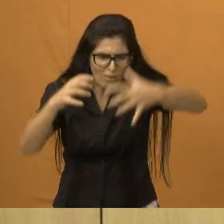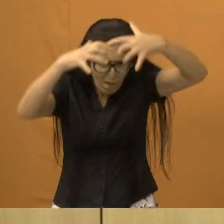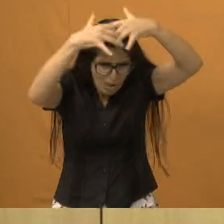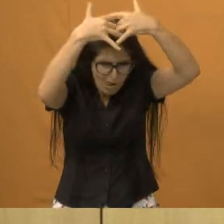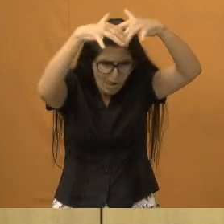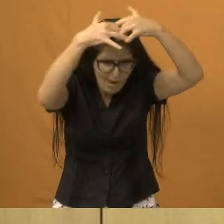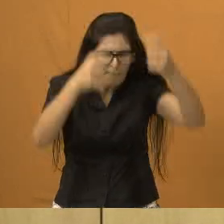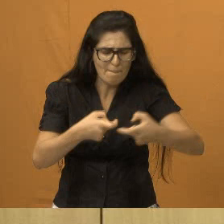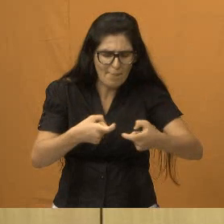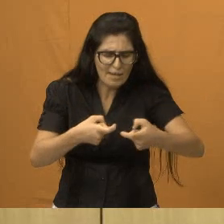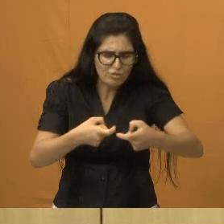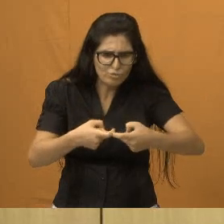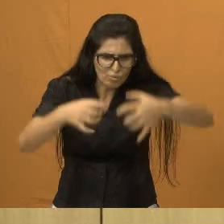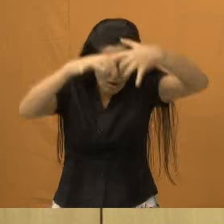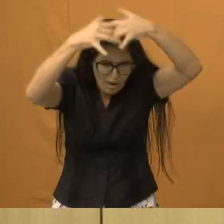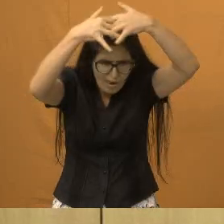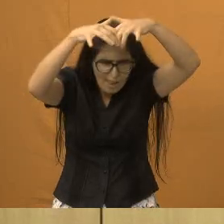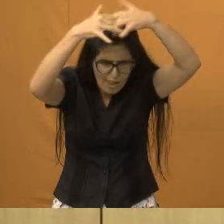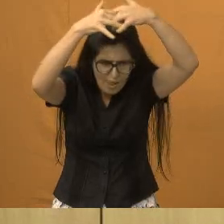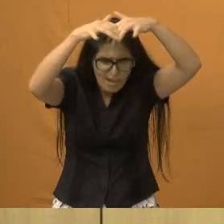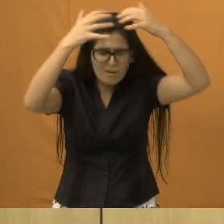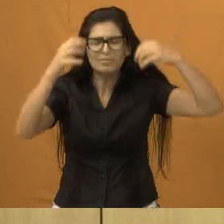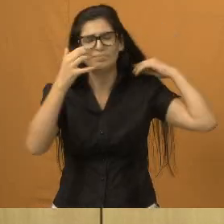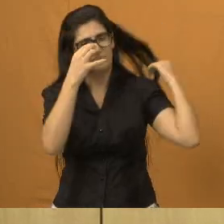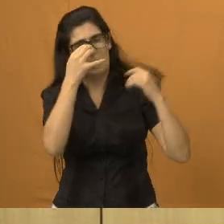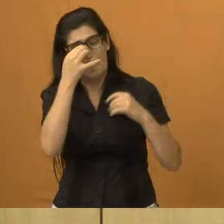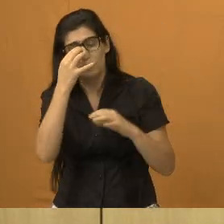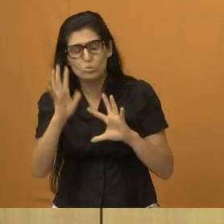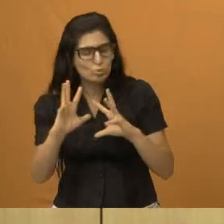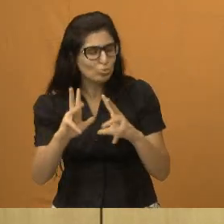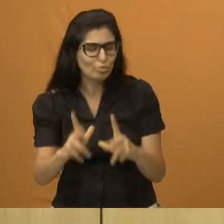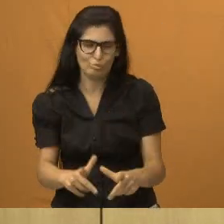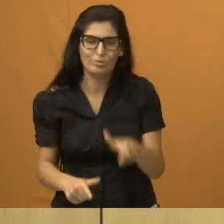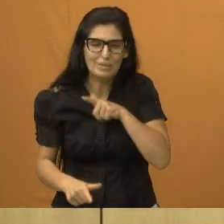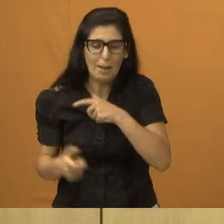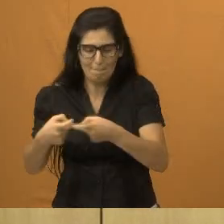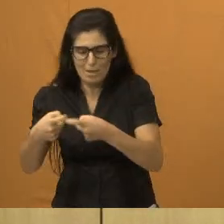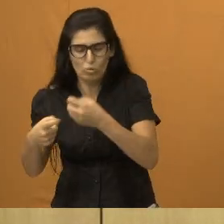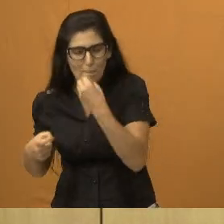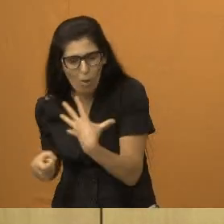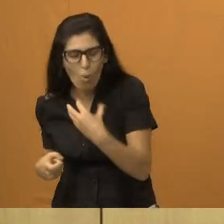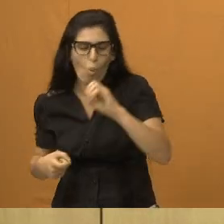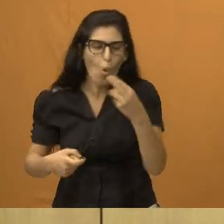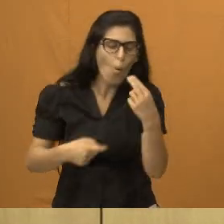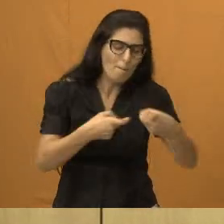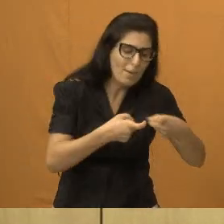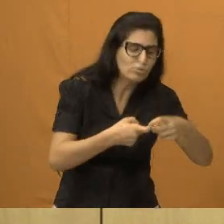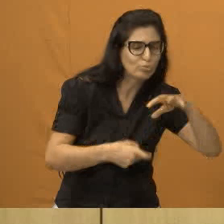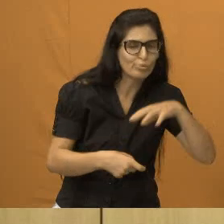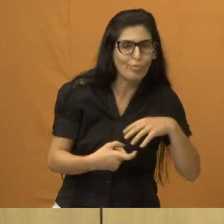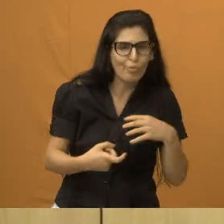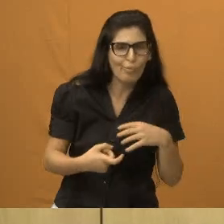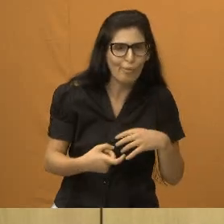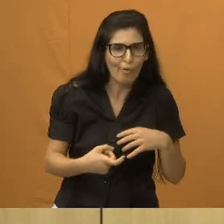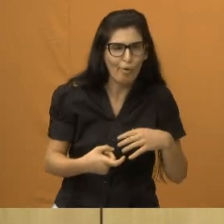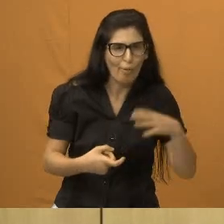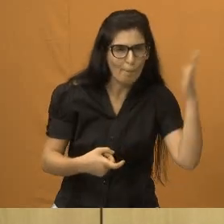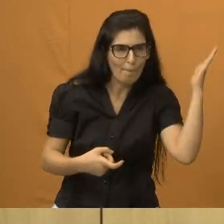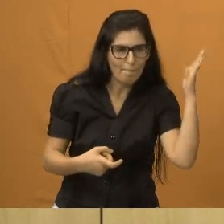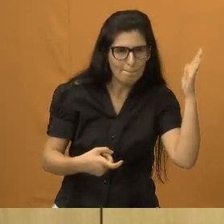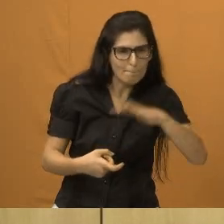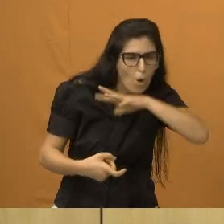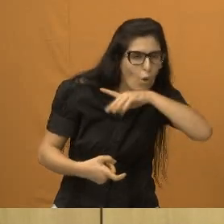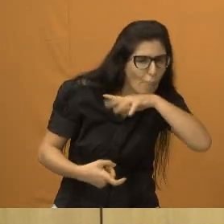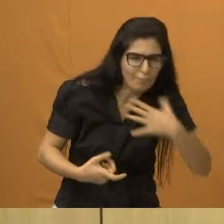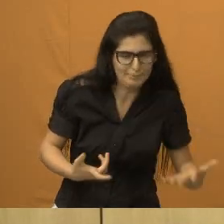vezes você passa no consultório lá, ele fala, não, só essa marca aqui que é boa. Daí a mesma prótese ela custa, tem uma